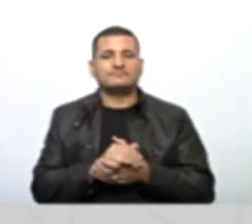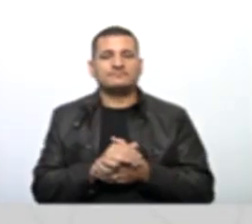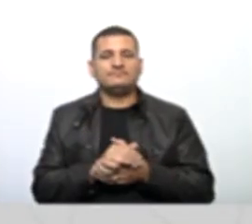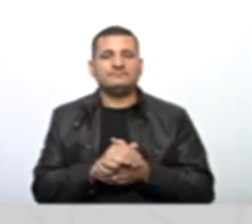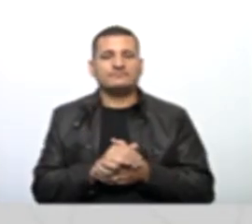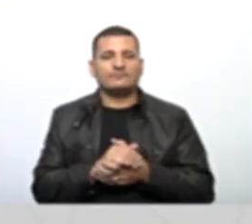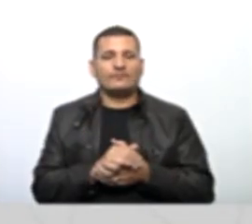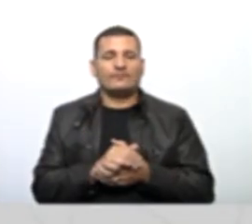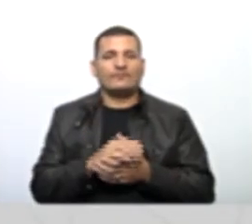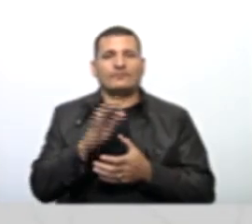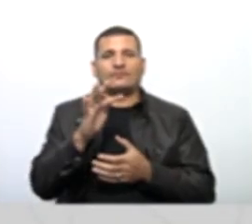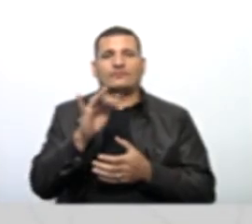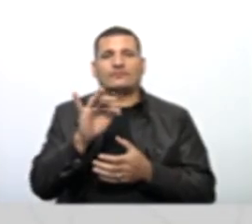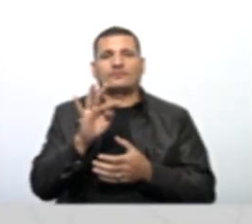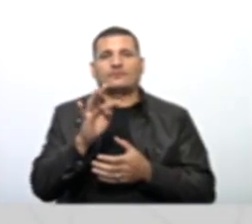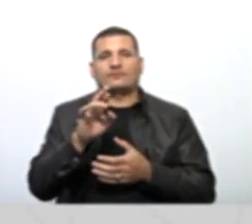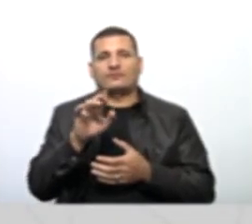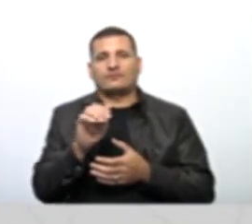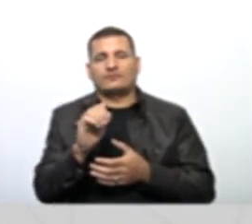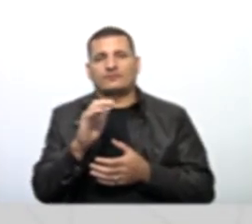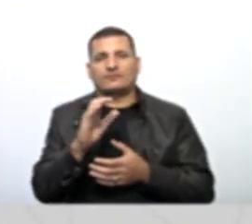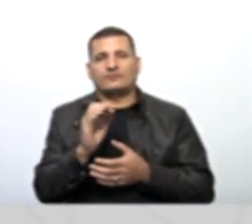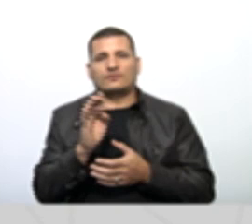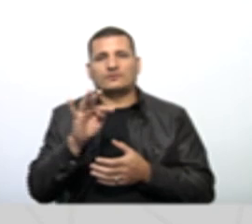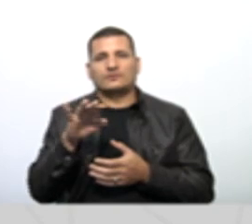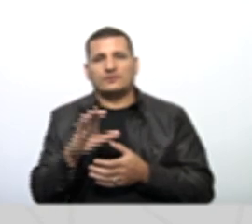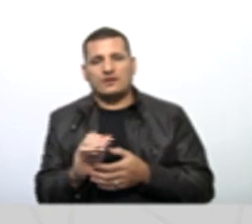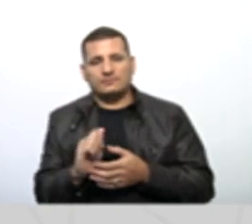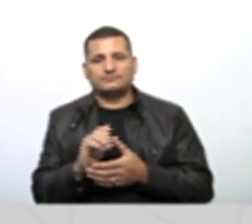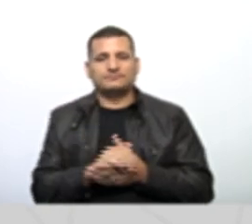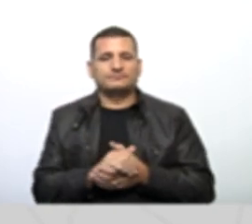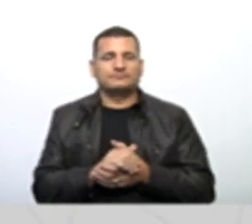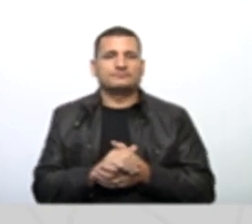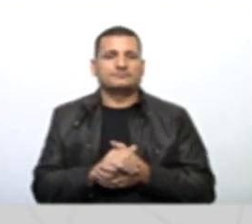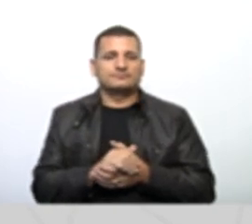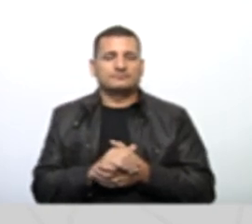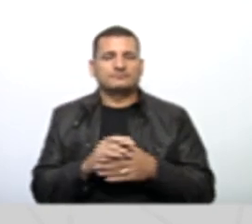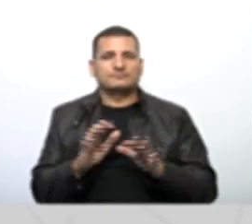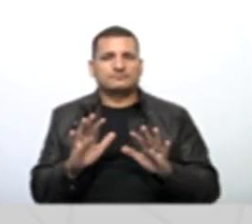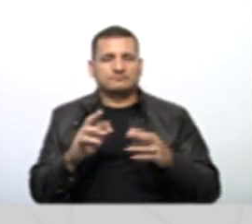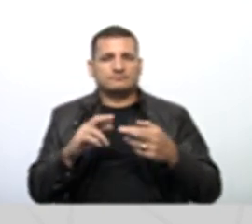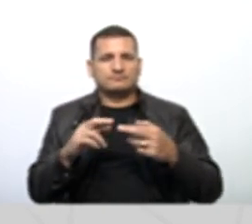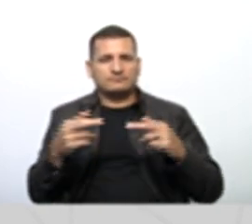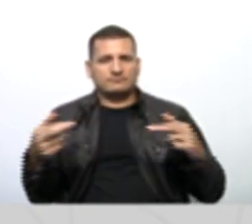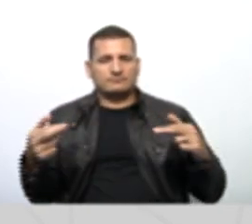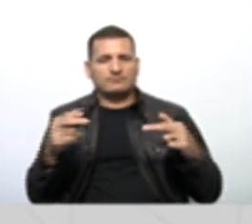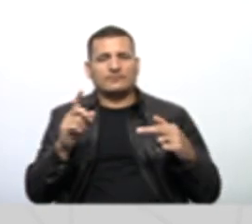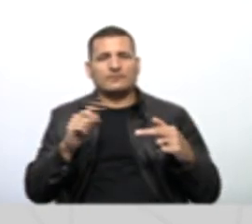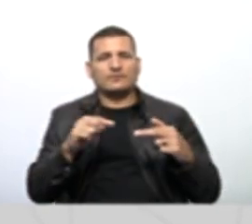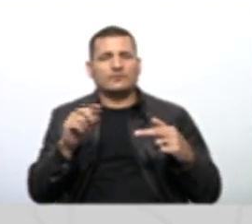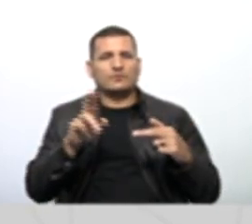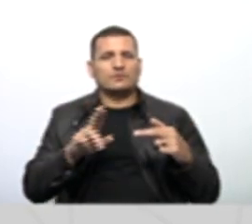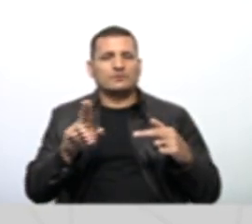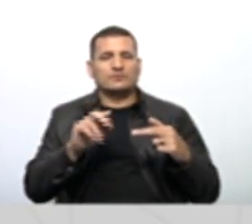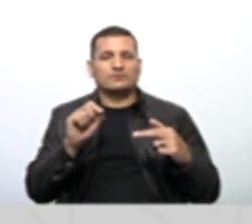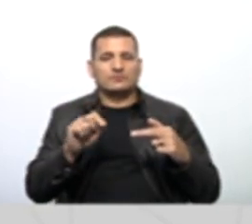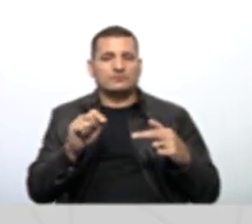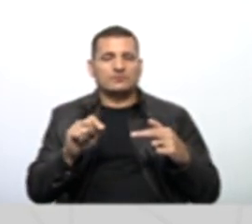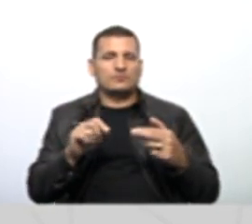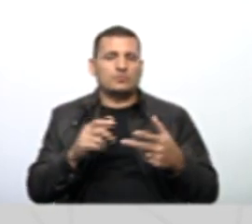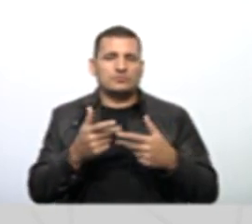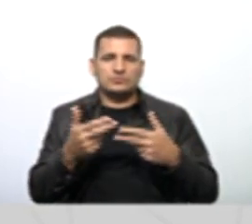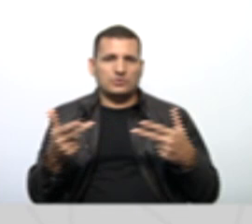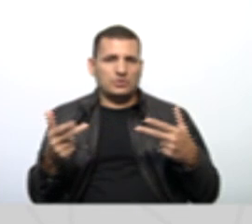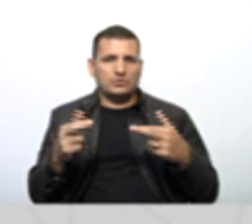sobre fibra ótica pessoal que fibra ótica a cni as fibras óticas em redes de computadores são utilizados para conectar equipamentos que